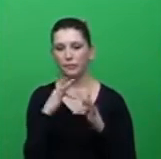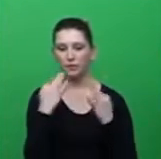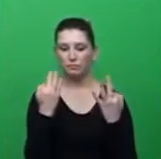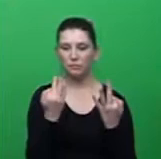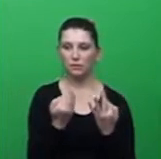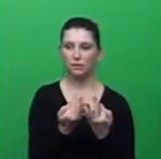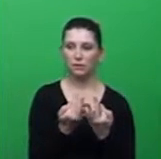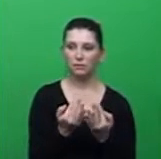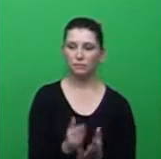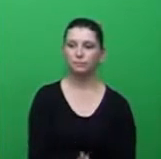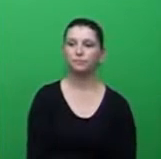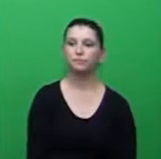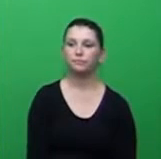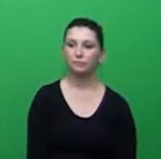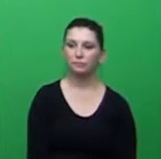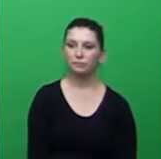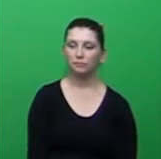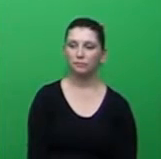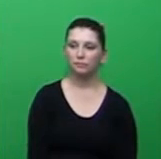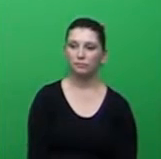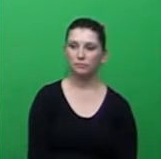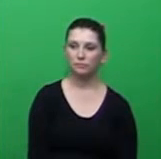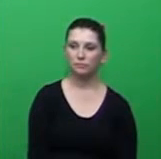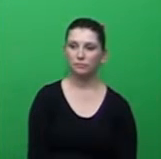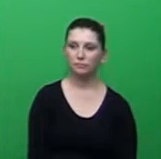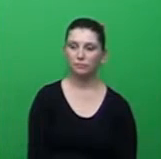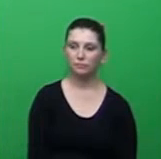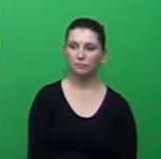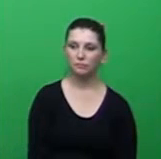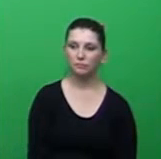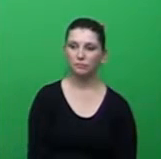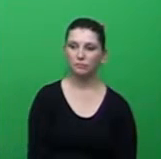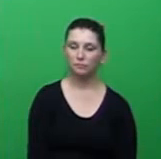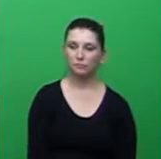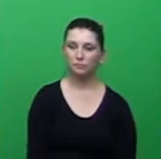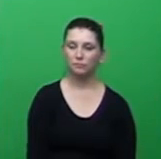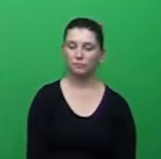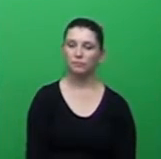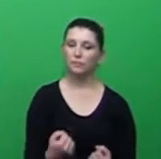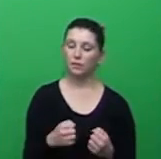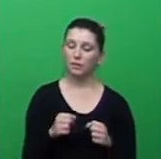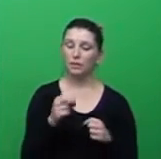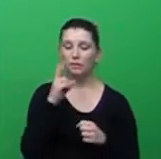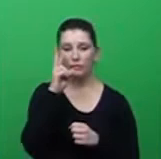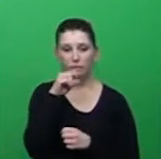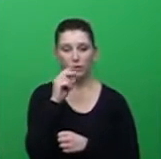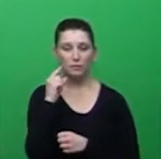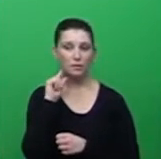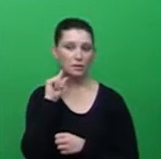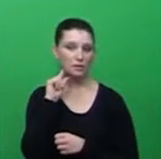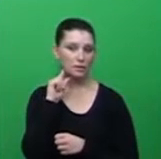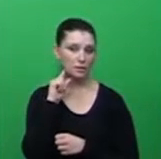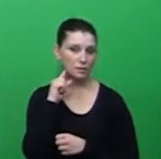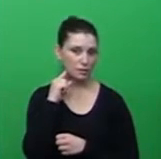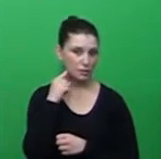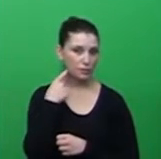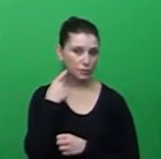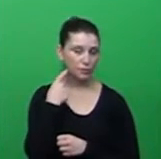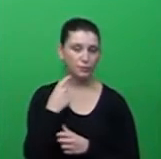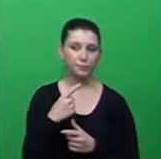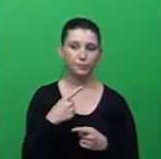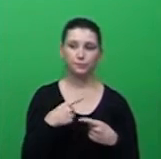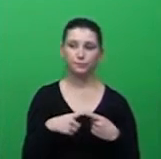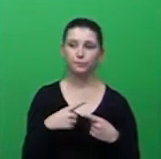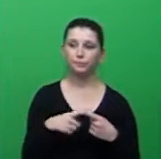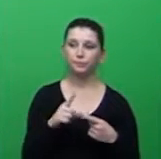parte, vereador. Então essa questão do recolhimento de lixo, ela não é uma questão simplória.